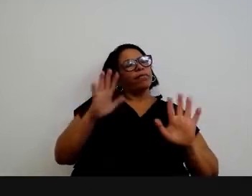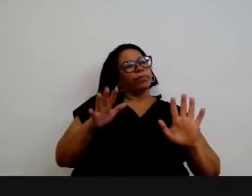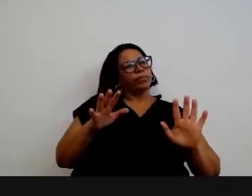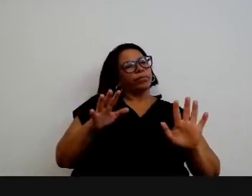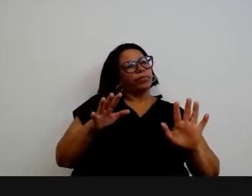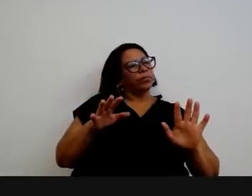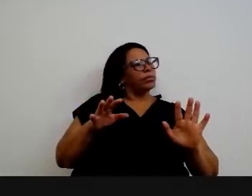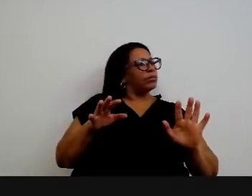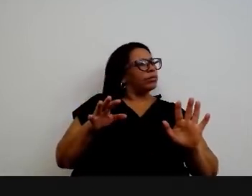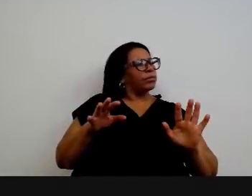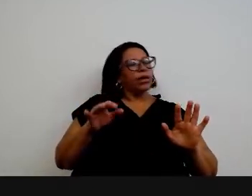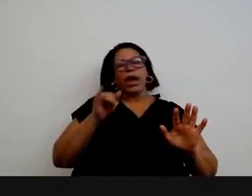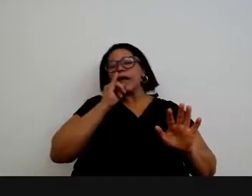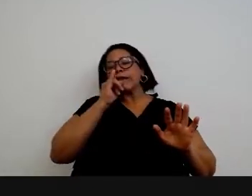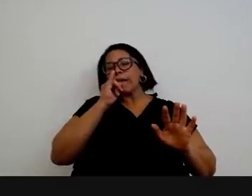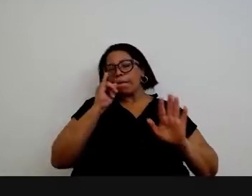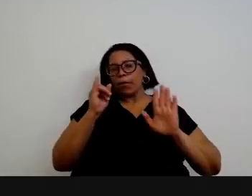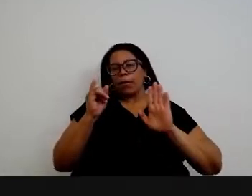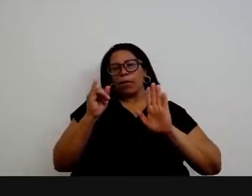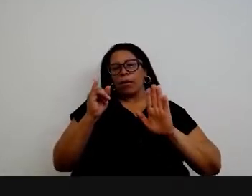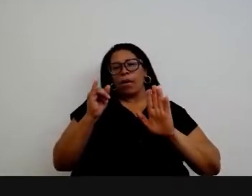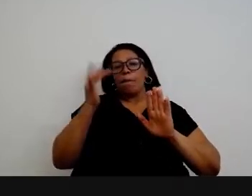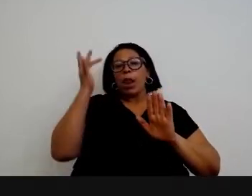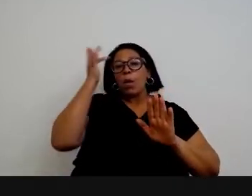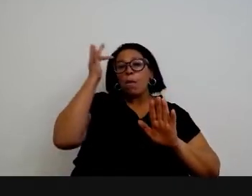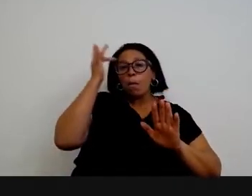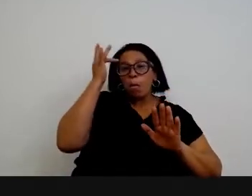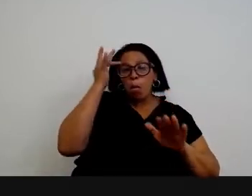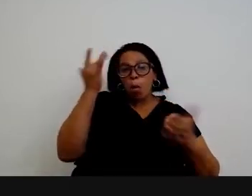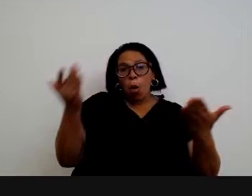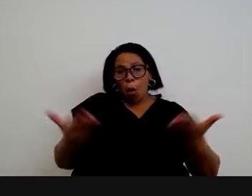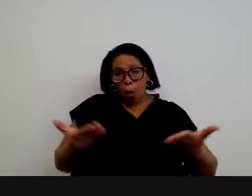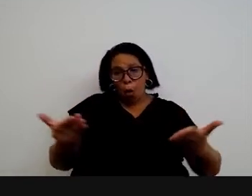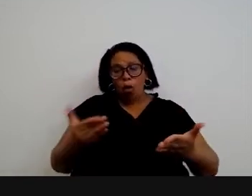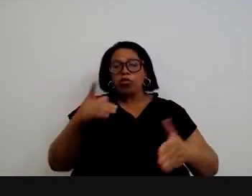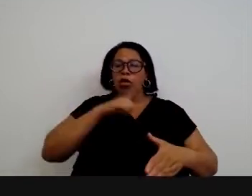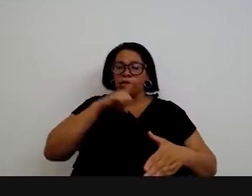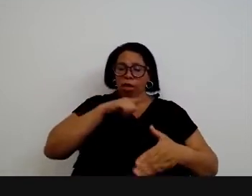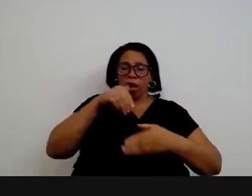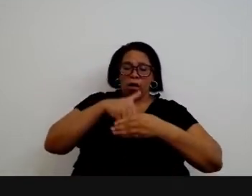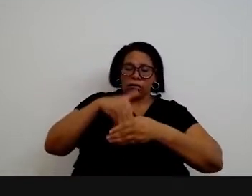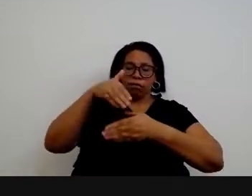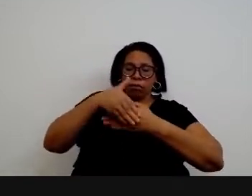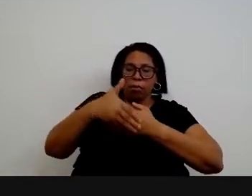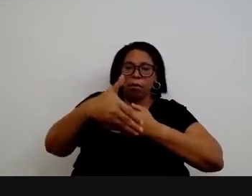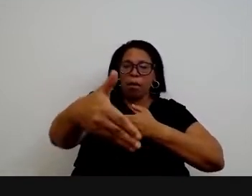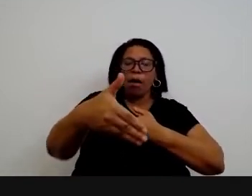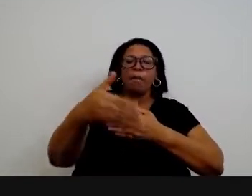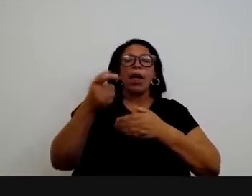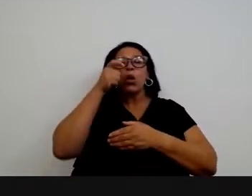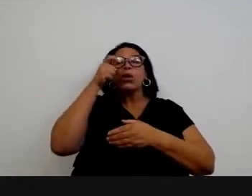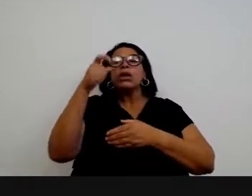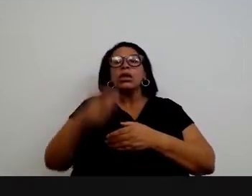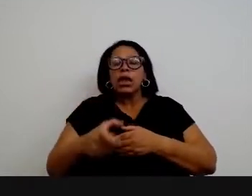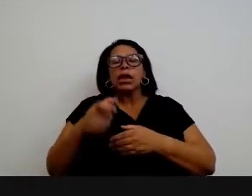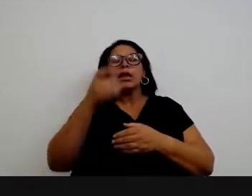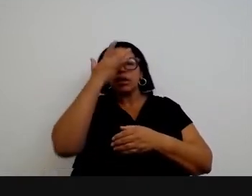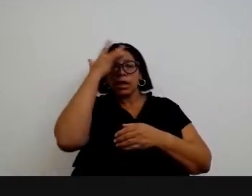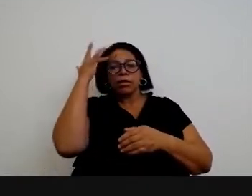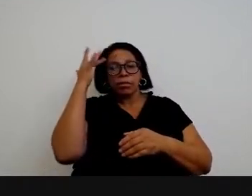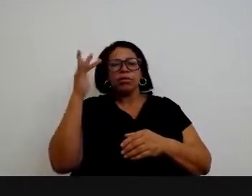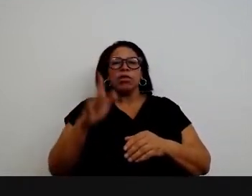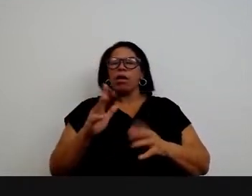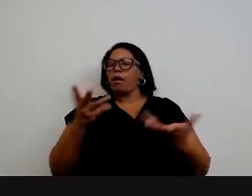aqui, pelo modelo eleitoral que nós temos, e, obviamente, pelas carreiras das pessoas, pelos interesses dos